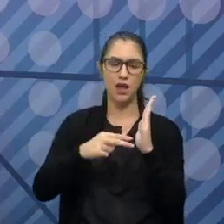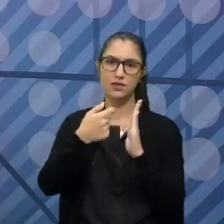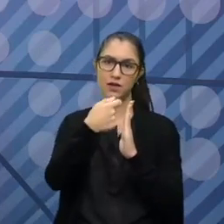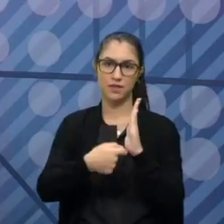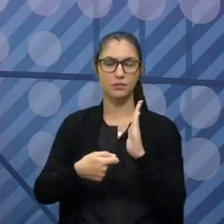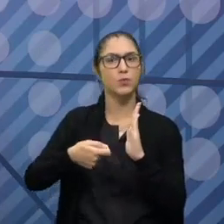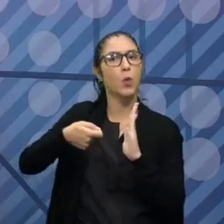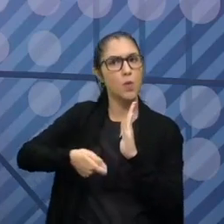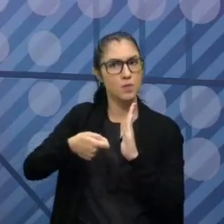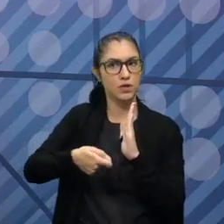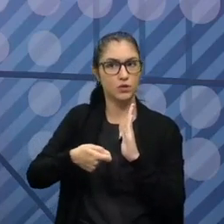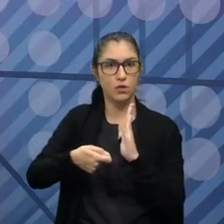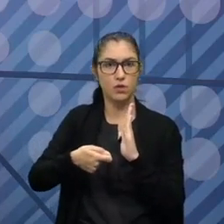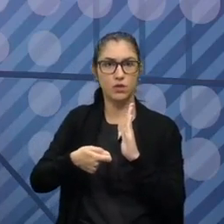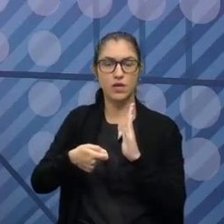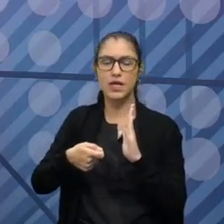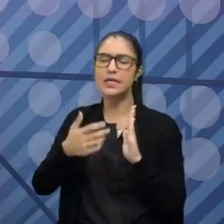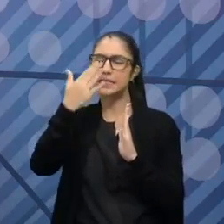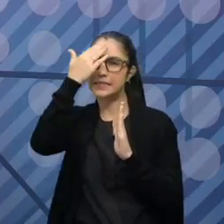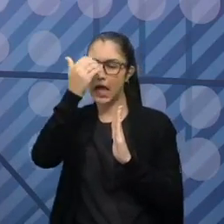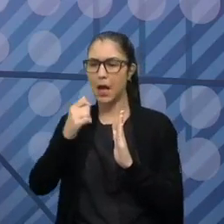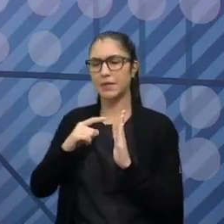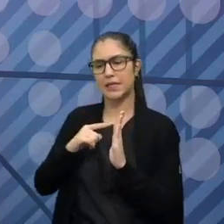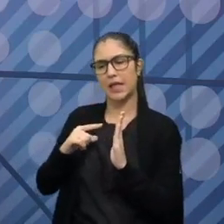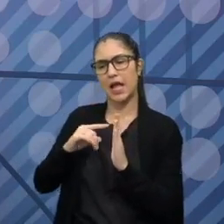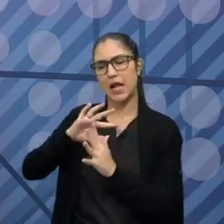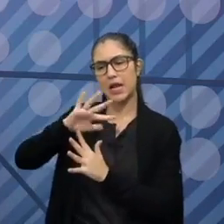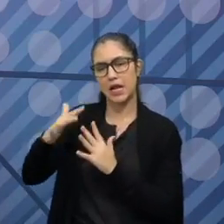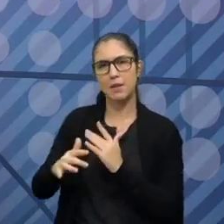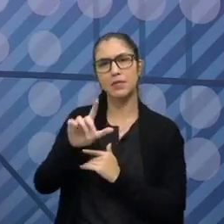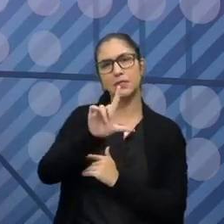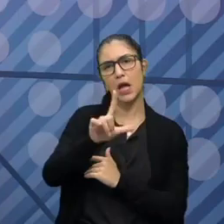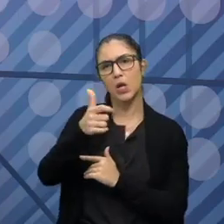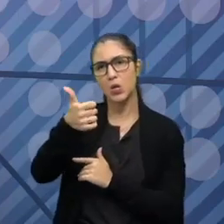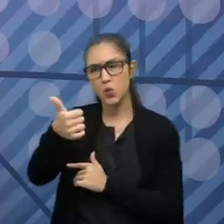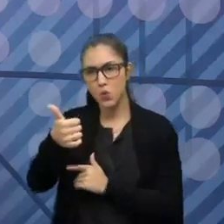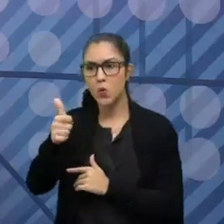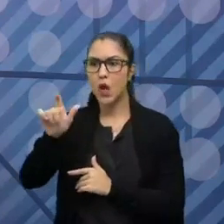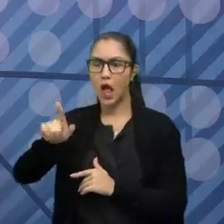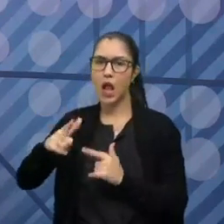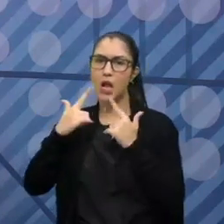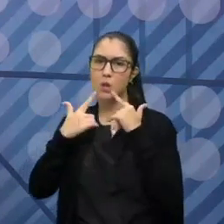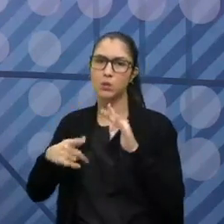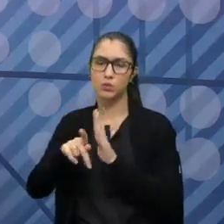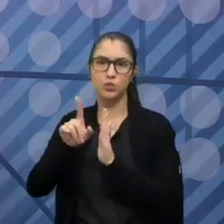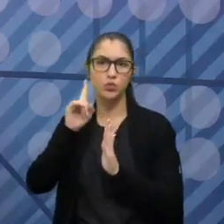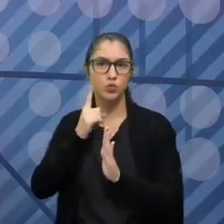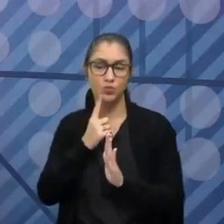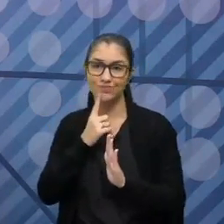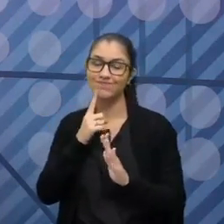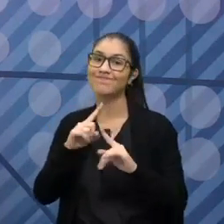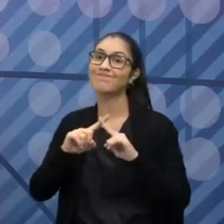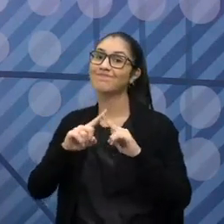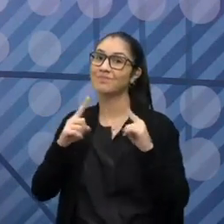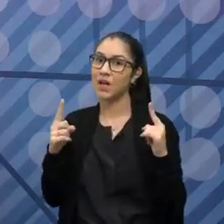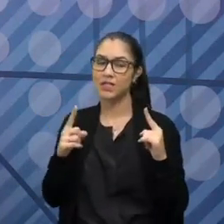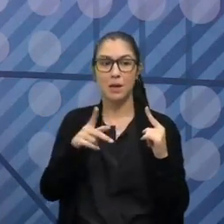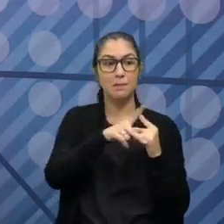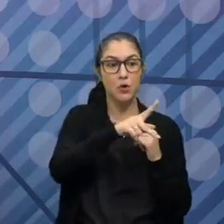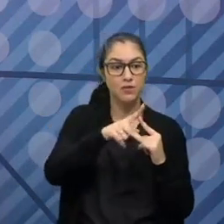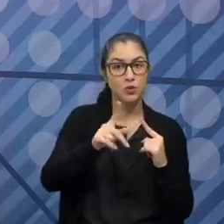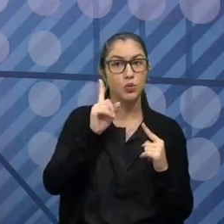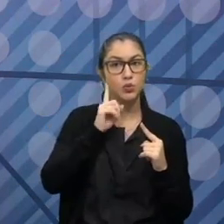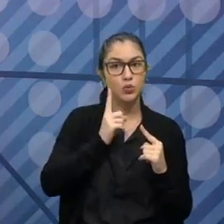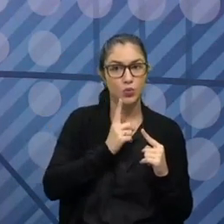Isso é obrigatório. O fato de reconhecer a Libras como L1, como a língua dos surdos, não tira nem dos professores